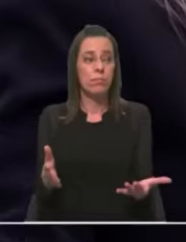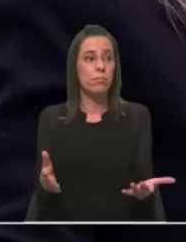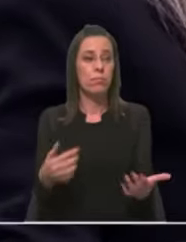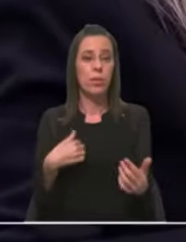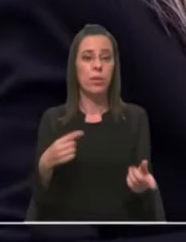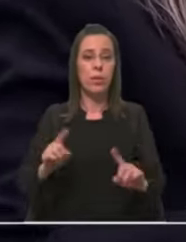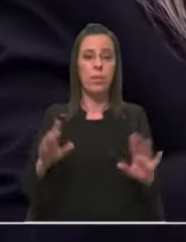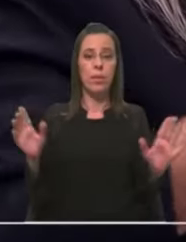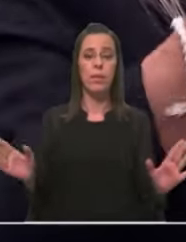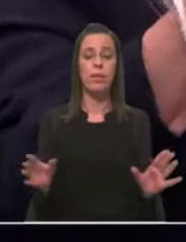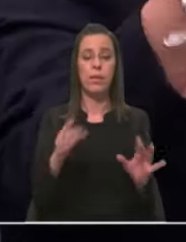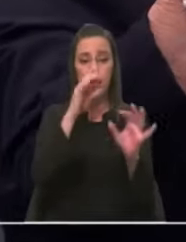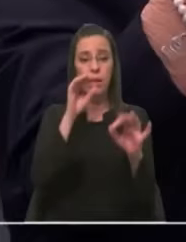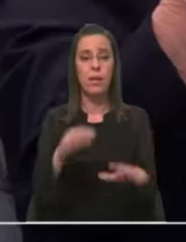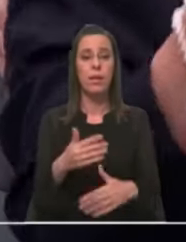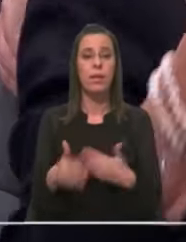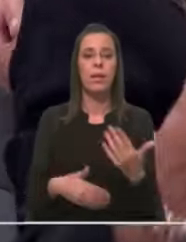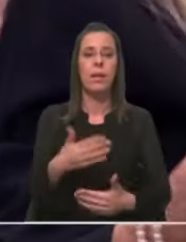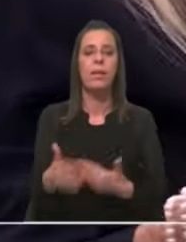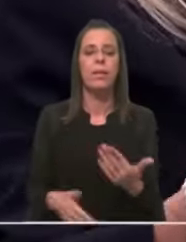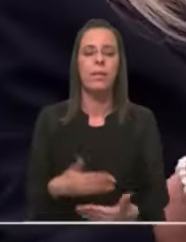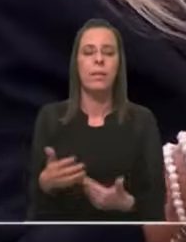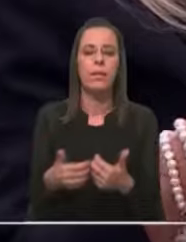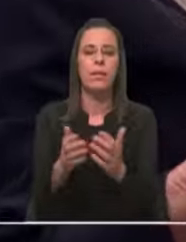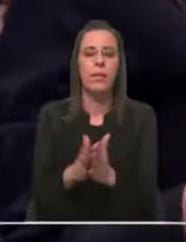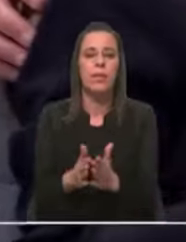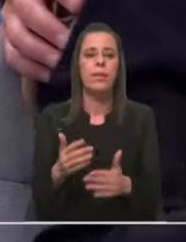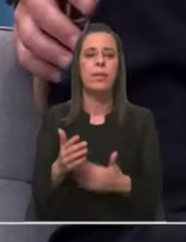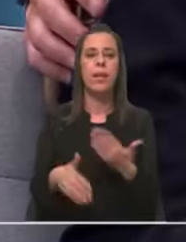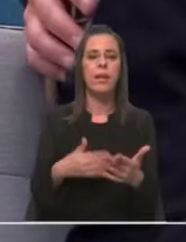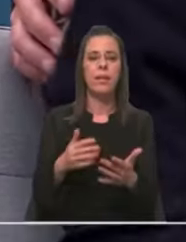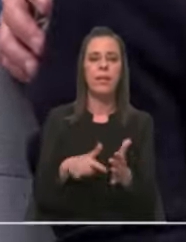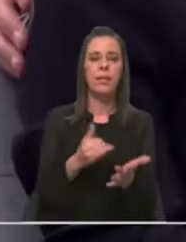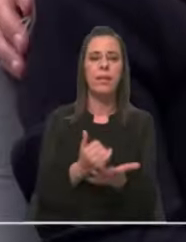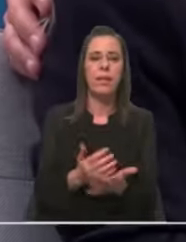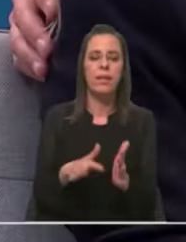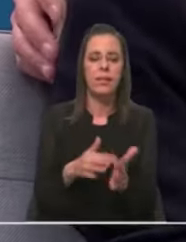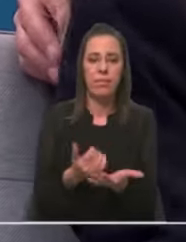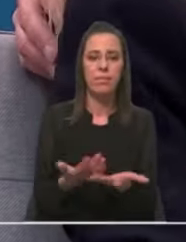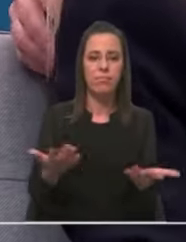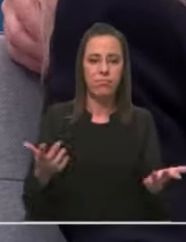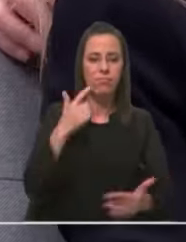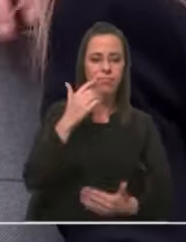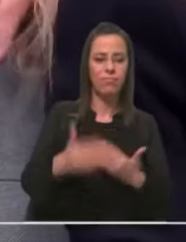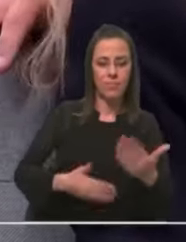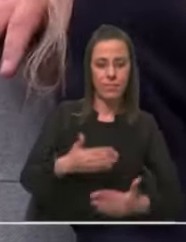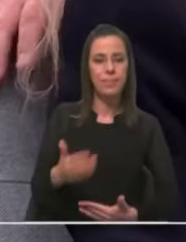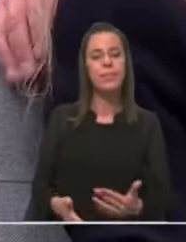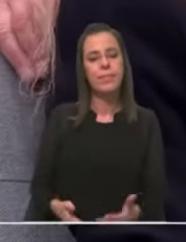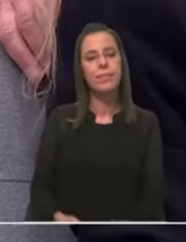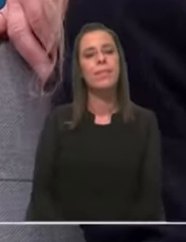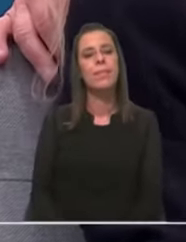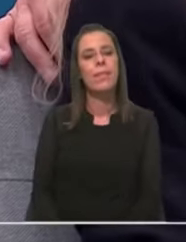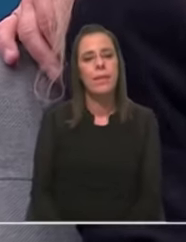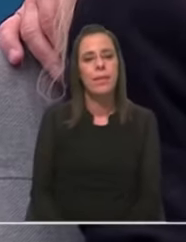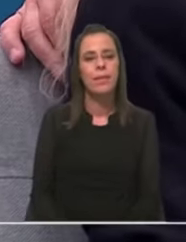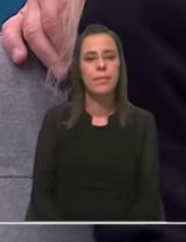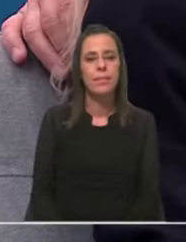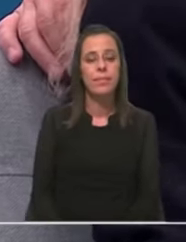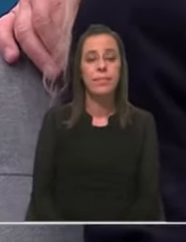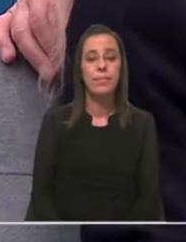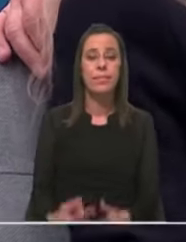também não. Ninguém, eu acabou a construir ainda. Estamos todos em construção. Estamos sempre claro, em construção. Claro, e portanto